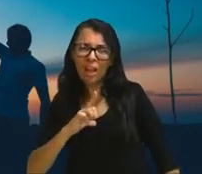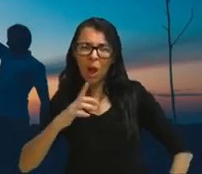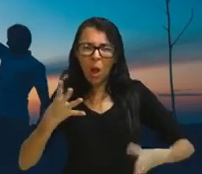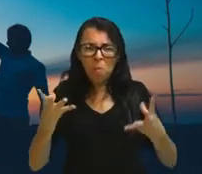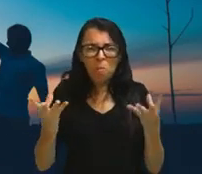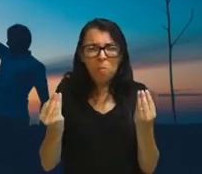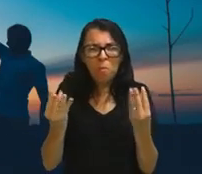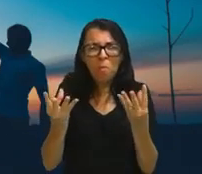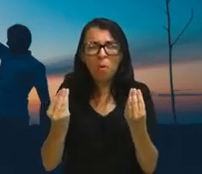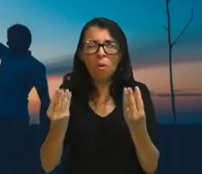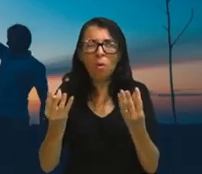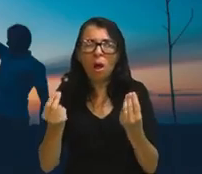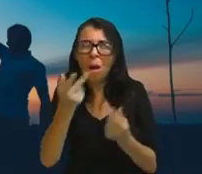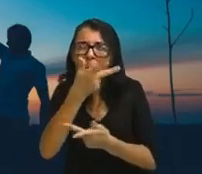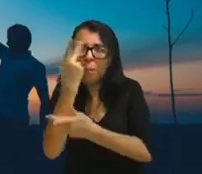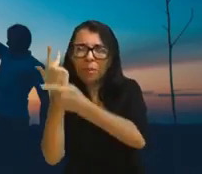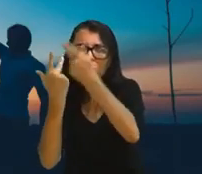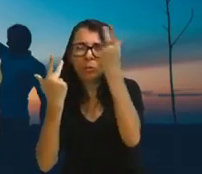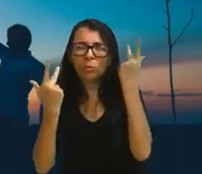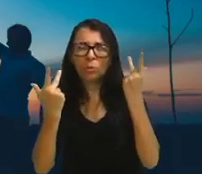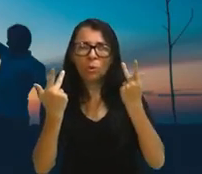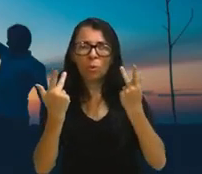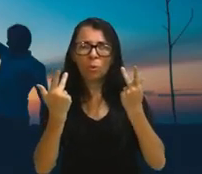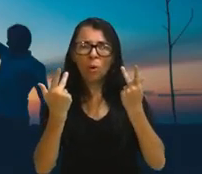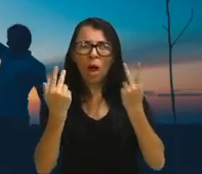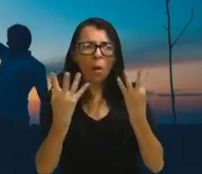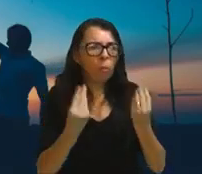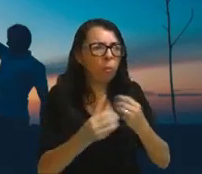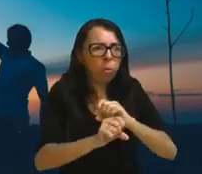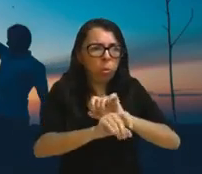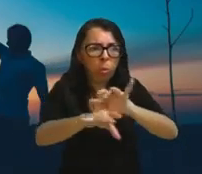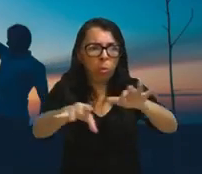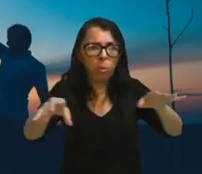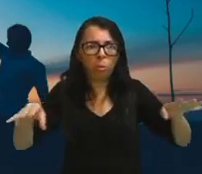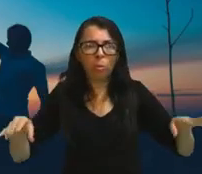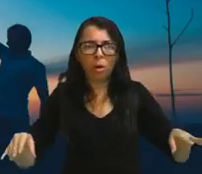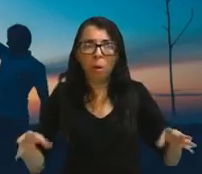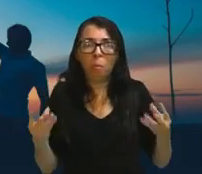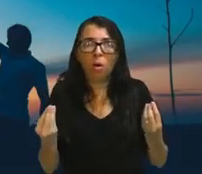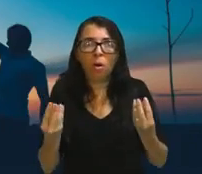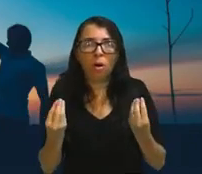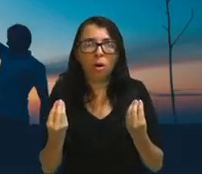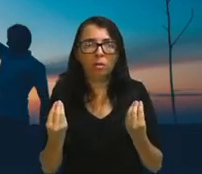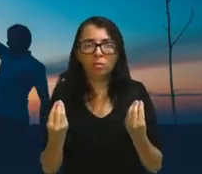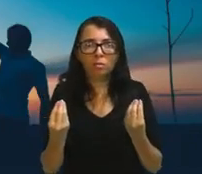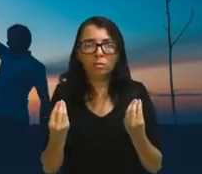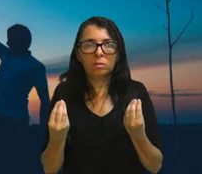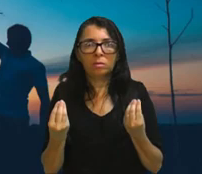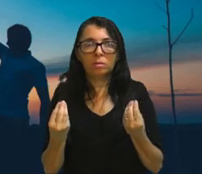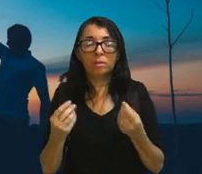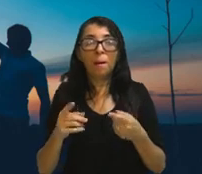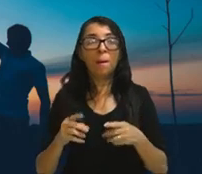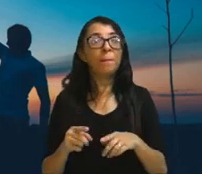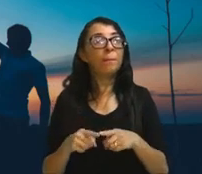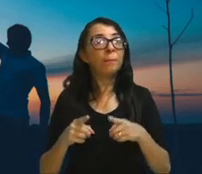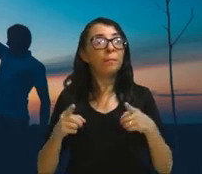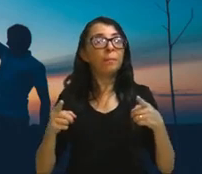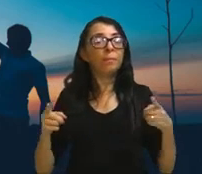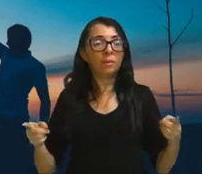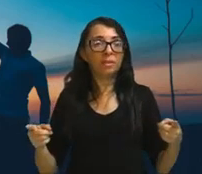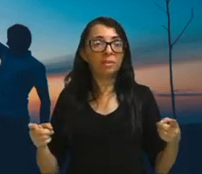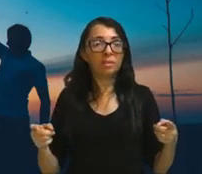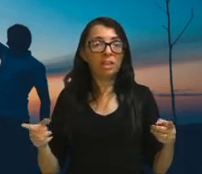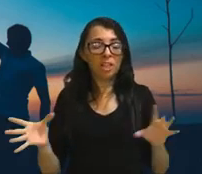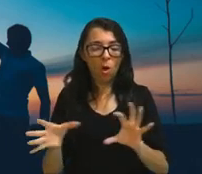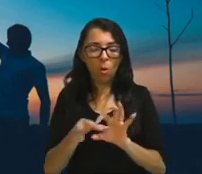bem em nossas casas, quando as coisas não vão bem dentro do lar, nós temos a